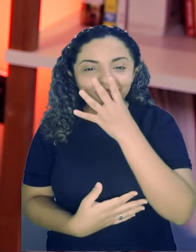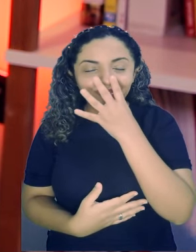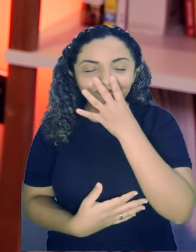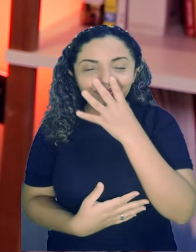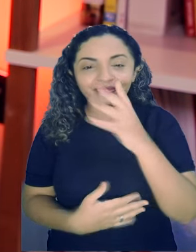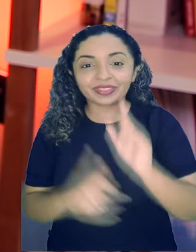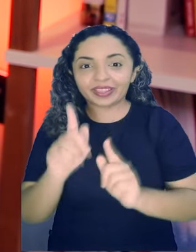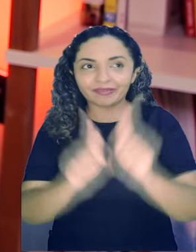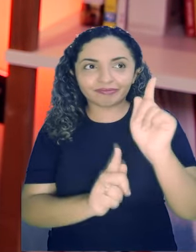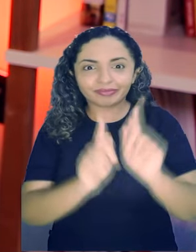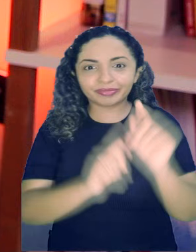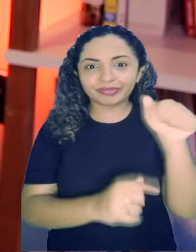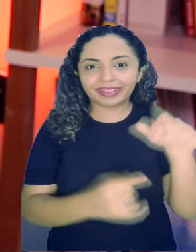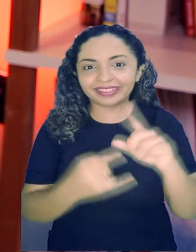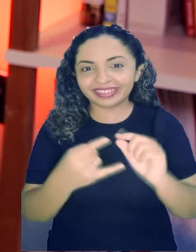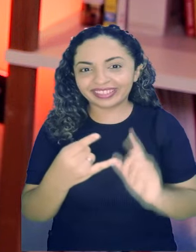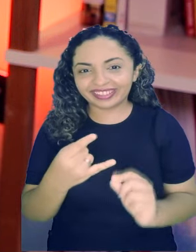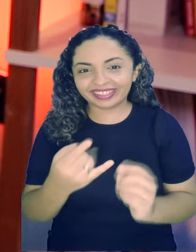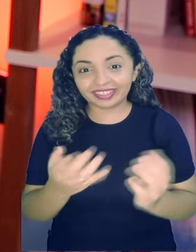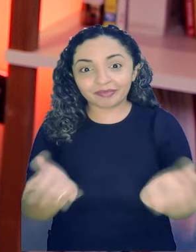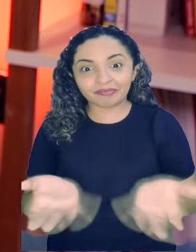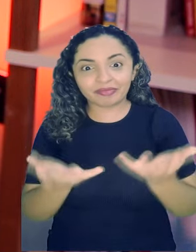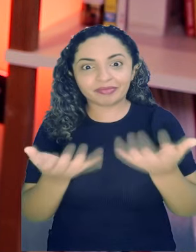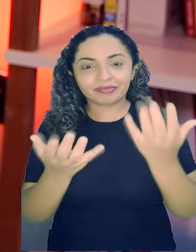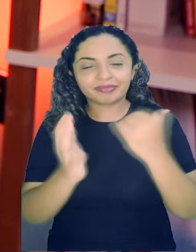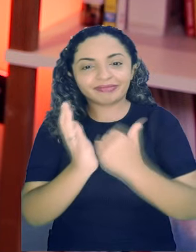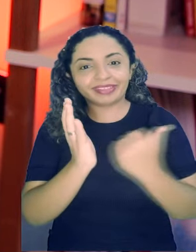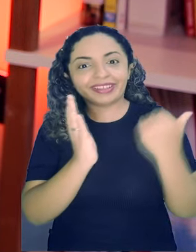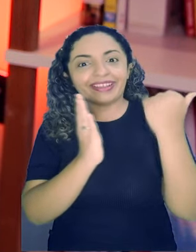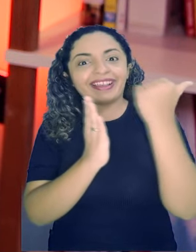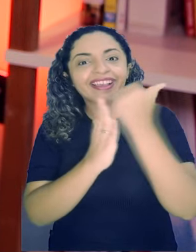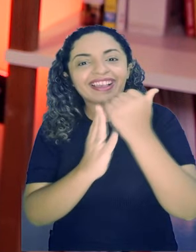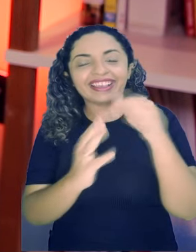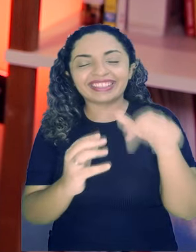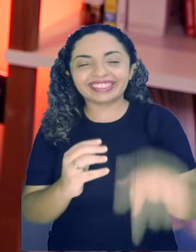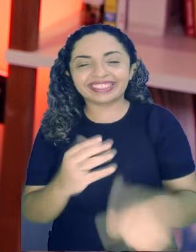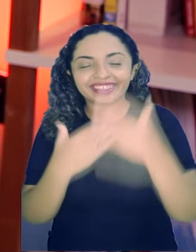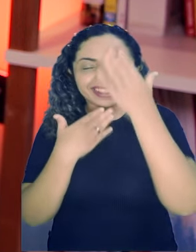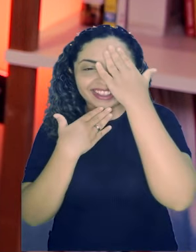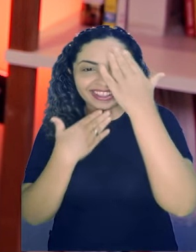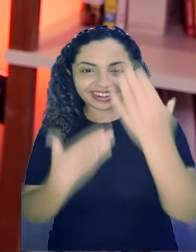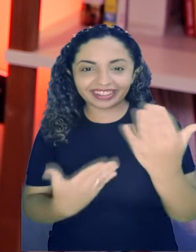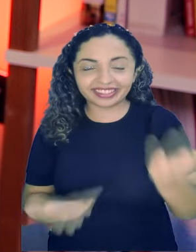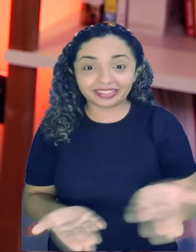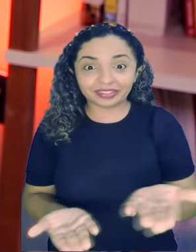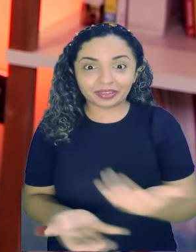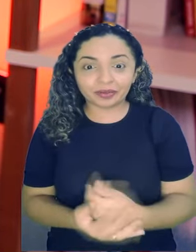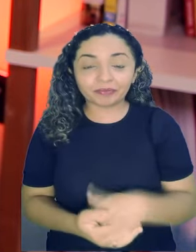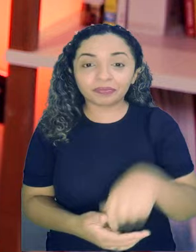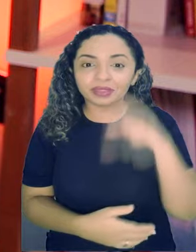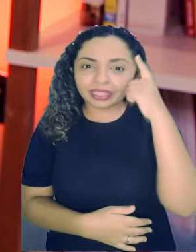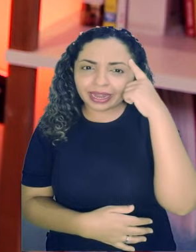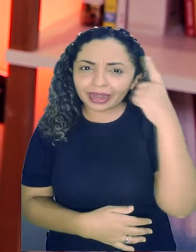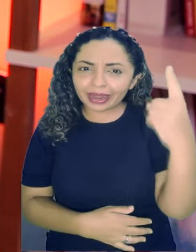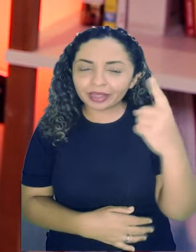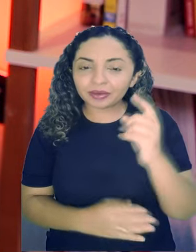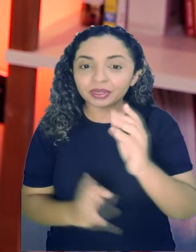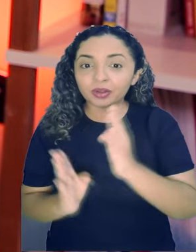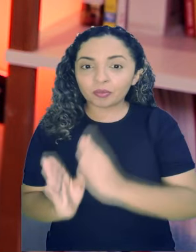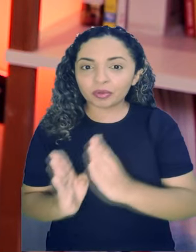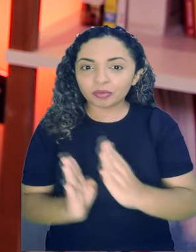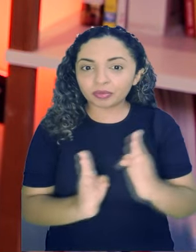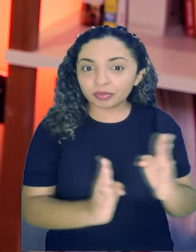audiência, a gente fica sempre crescendo aqui no YouTube graças a vocês, e eu já agradeço desde já. Lembrando que a ordem